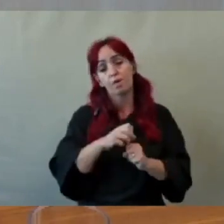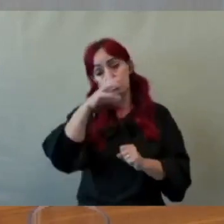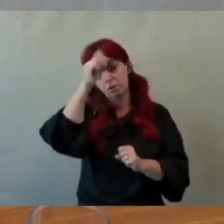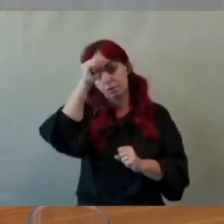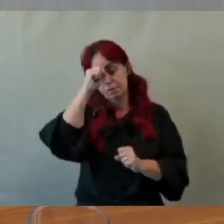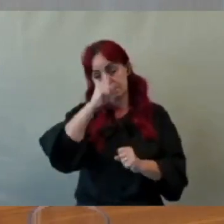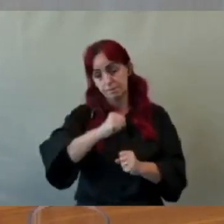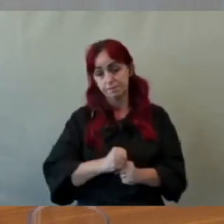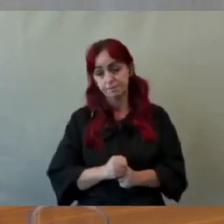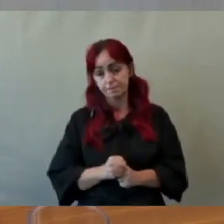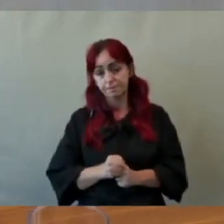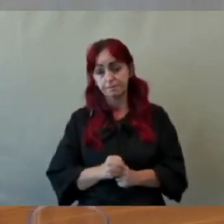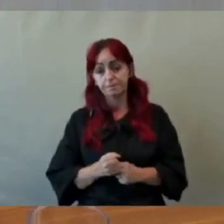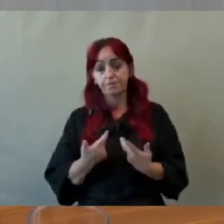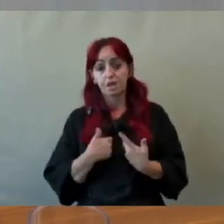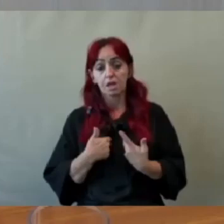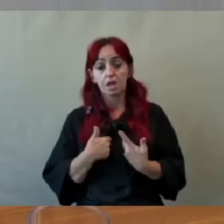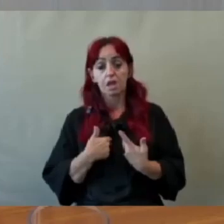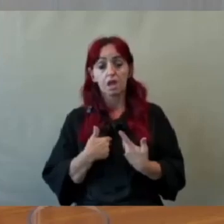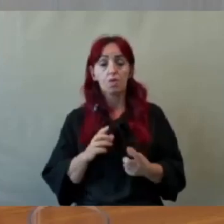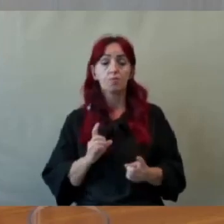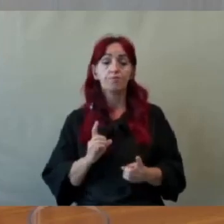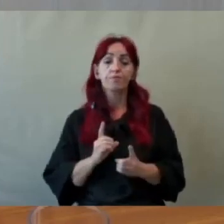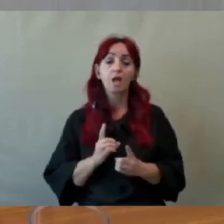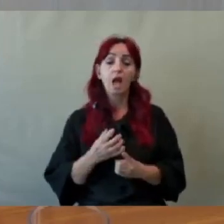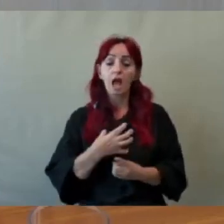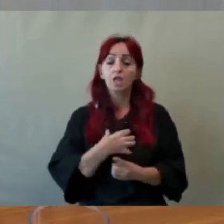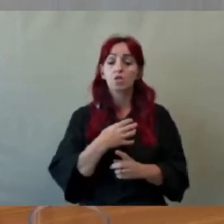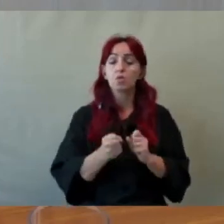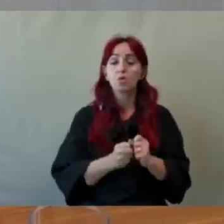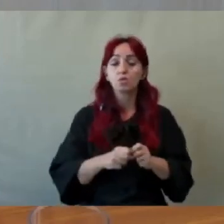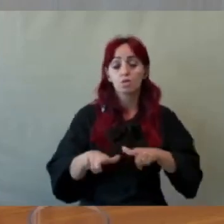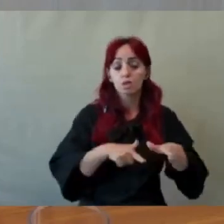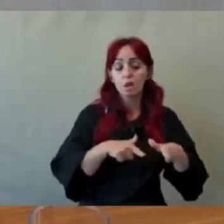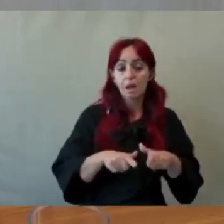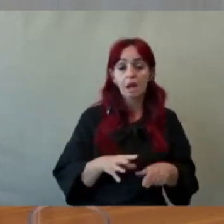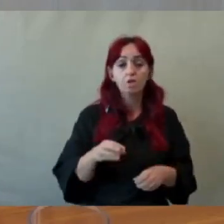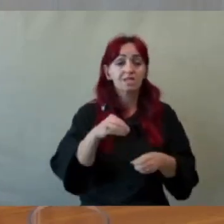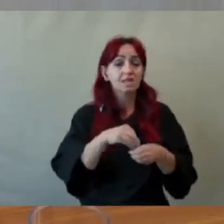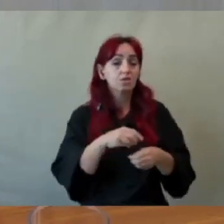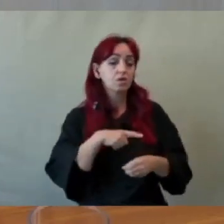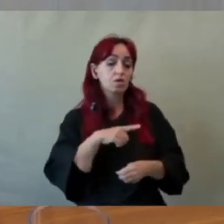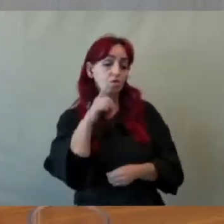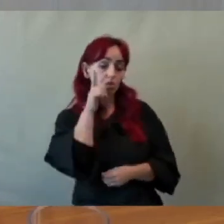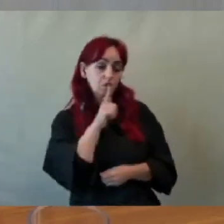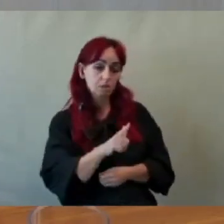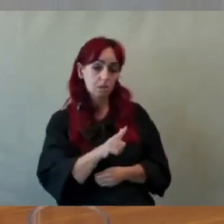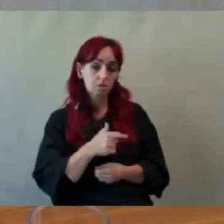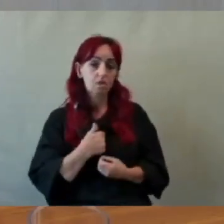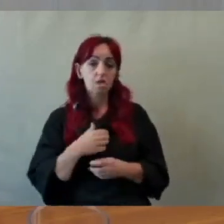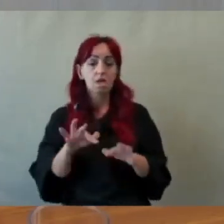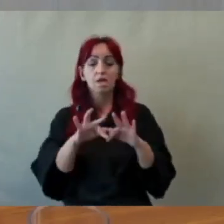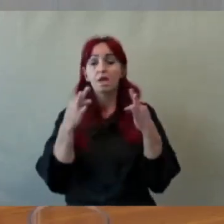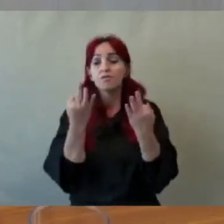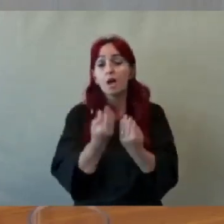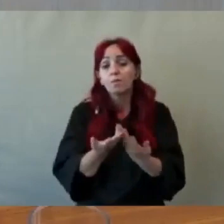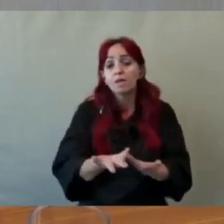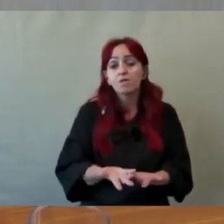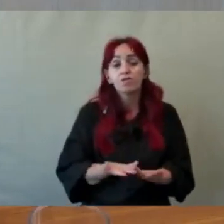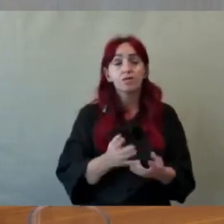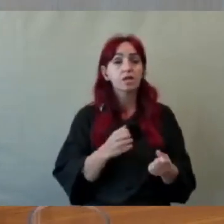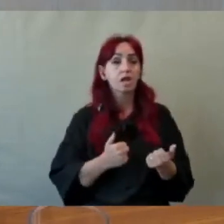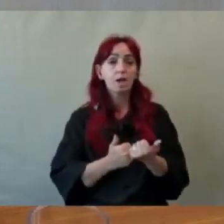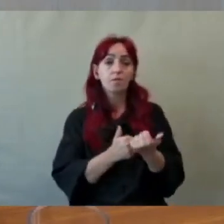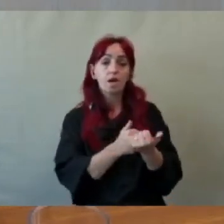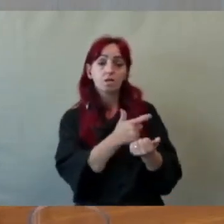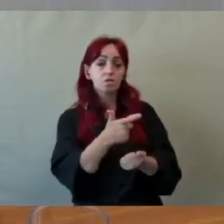permite. E eu atuo dentro do que eu consigo. E as famílias ficam muito desguarnecidas hoje. Então, a gente